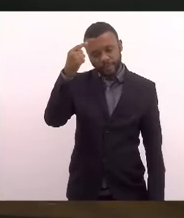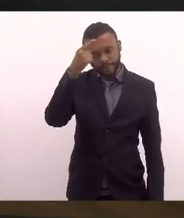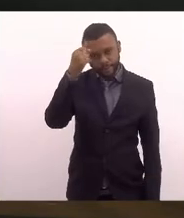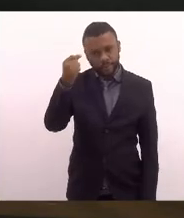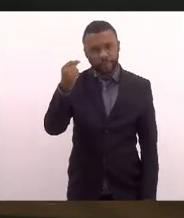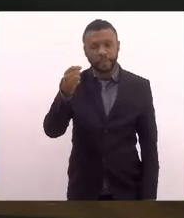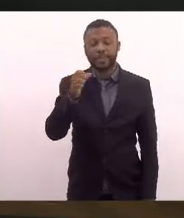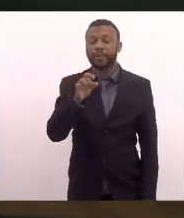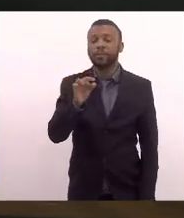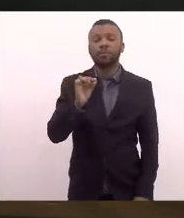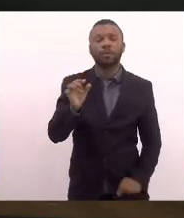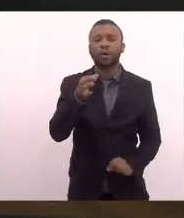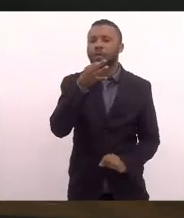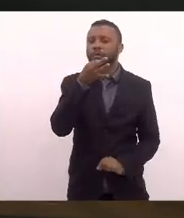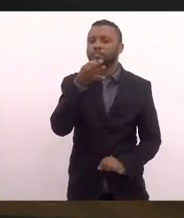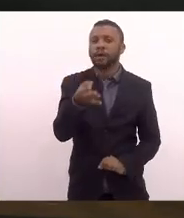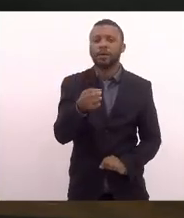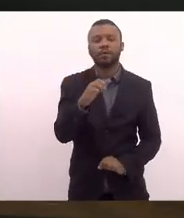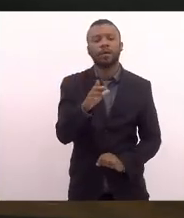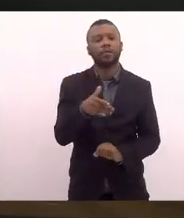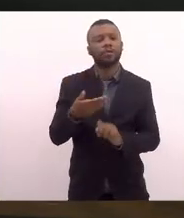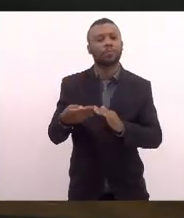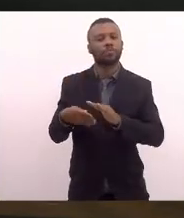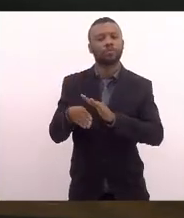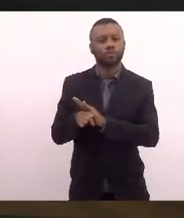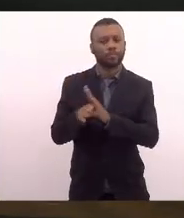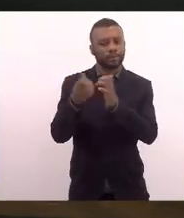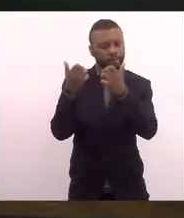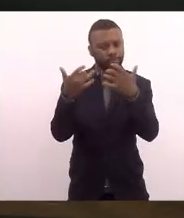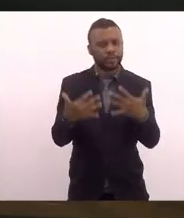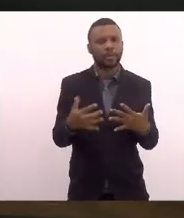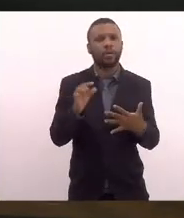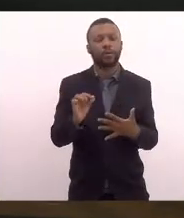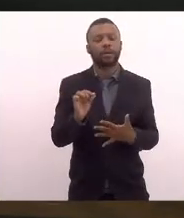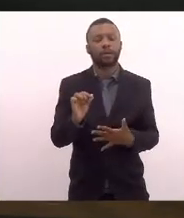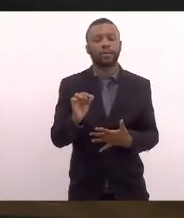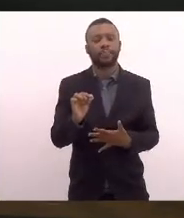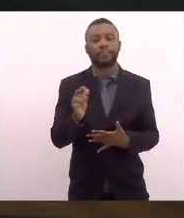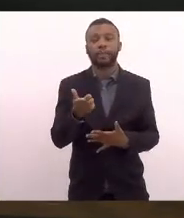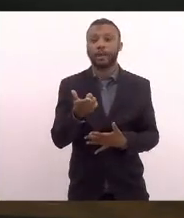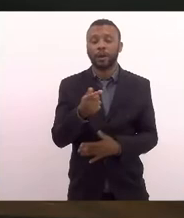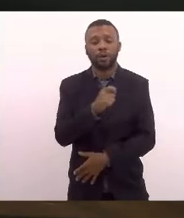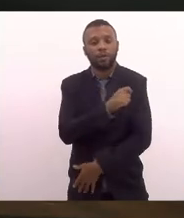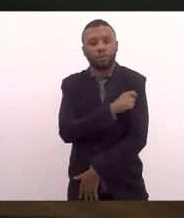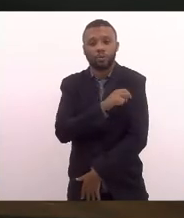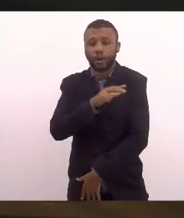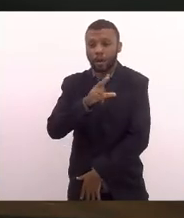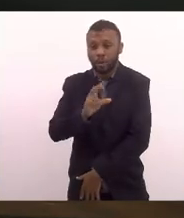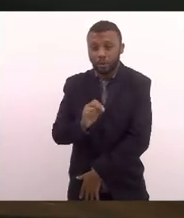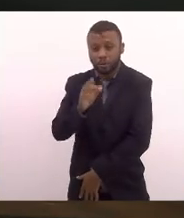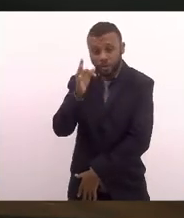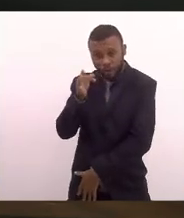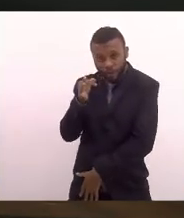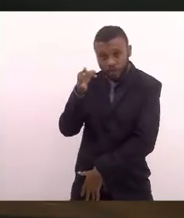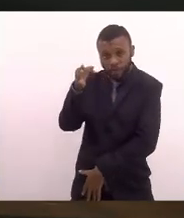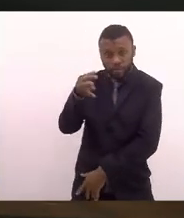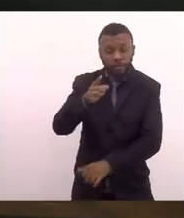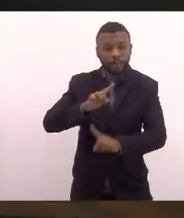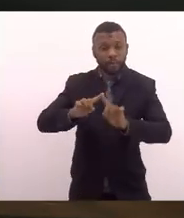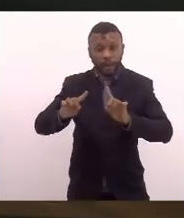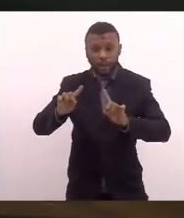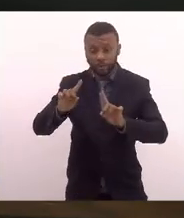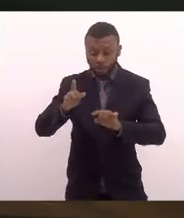E eu acho que a gente costuma dizer, às vezes, que o estudante é o futuro. Eu acho que estudante é